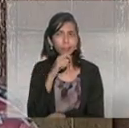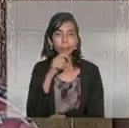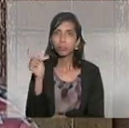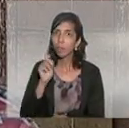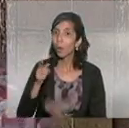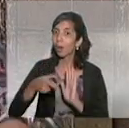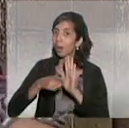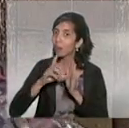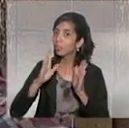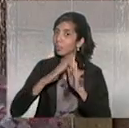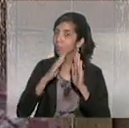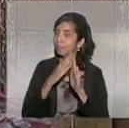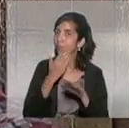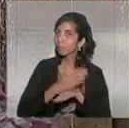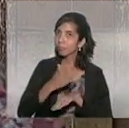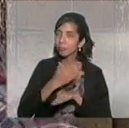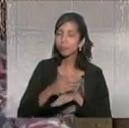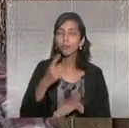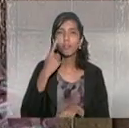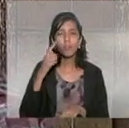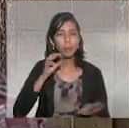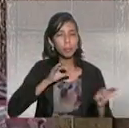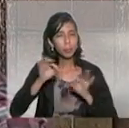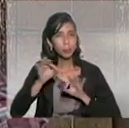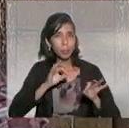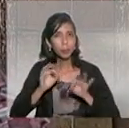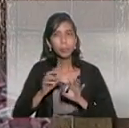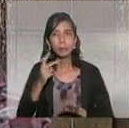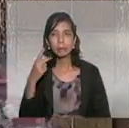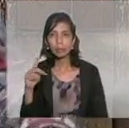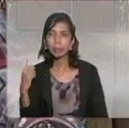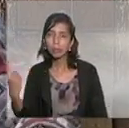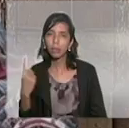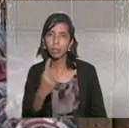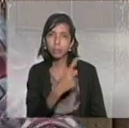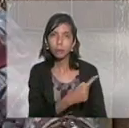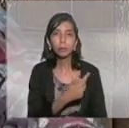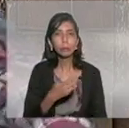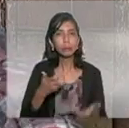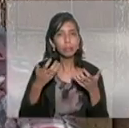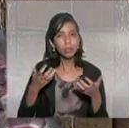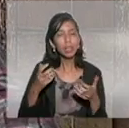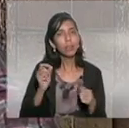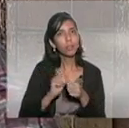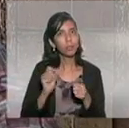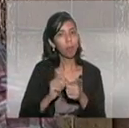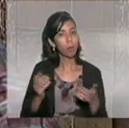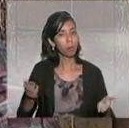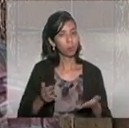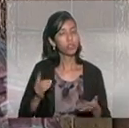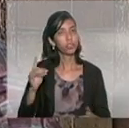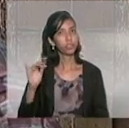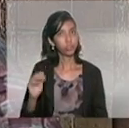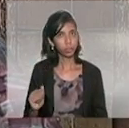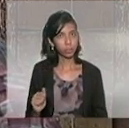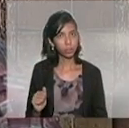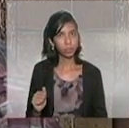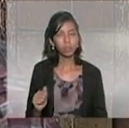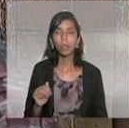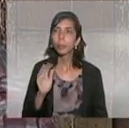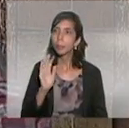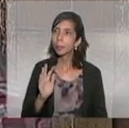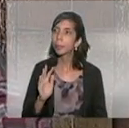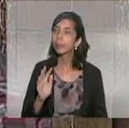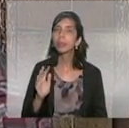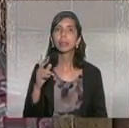isso com vocês. Não, eu estudo em casa, faço um preparo de marcações, de tudo que eu quero fazer naquele dia. E,